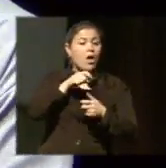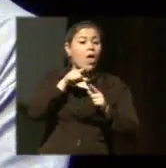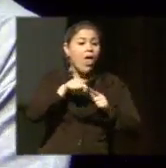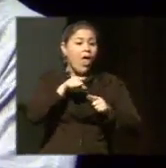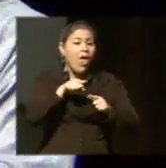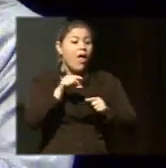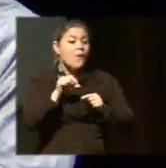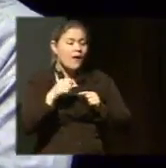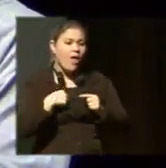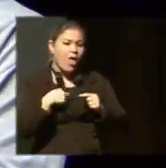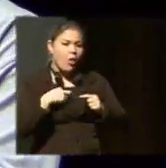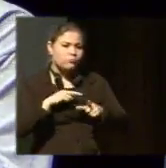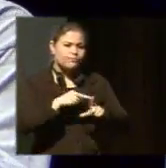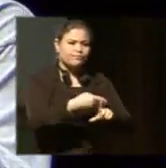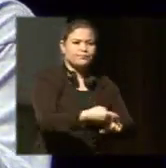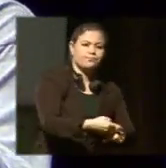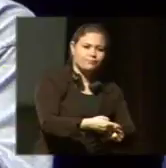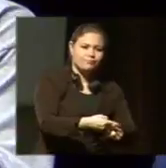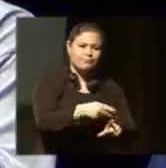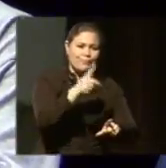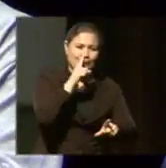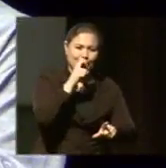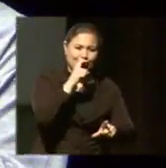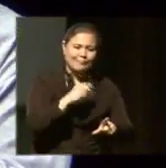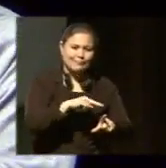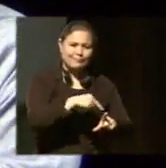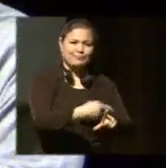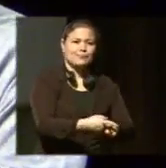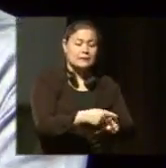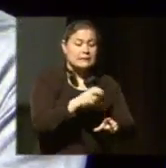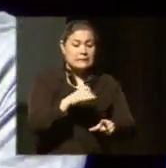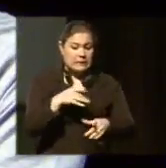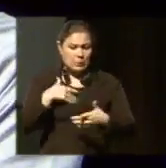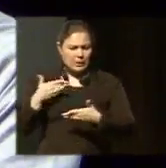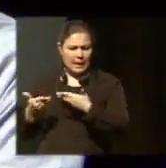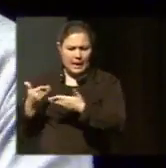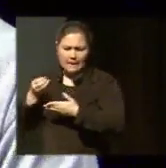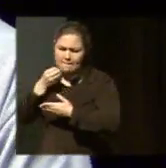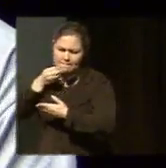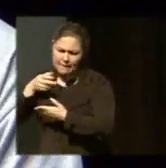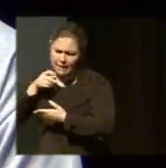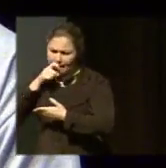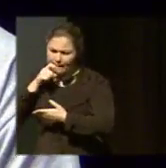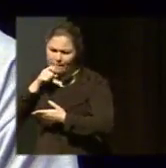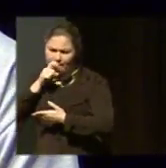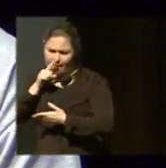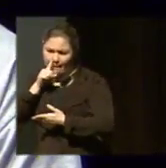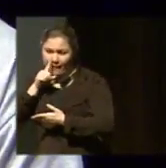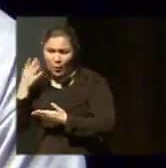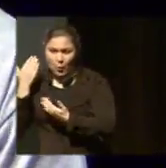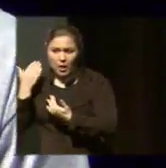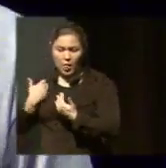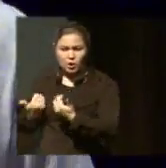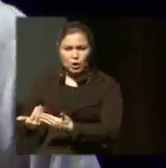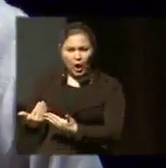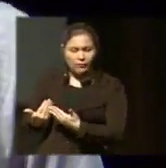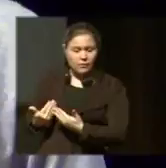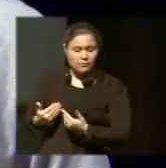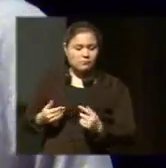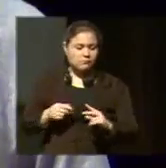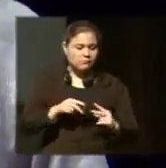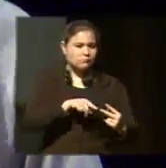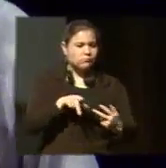representa através dessas figuras. Então, se um pai não tratava muito bem a mãe quando era jovem,